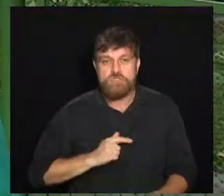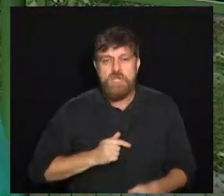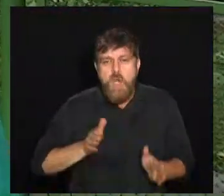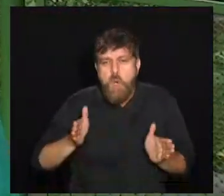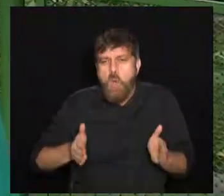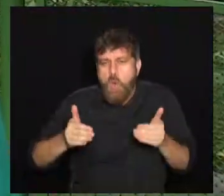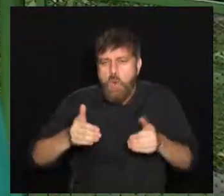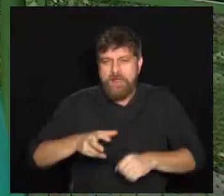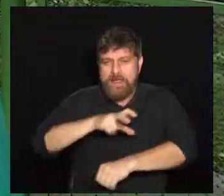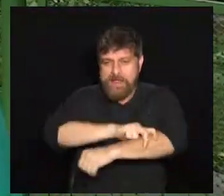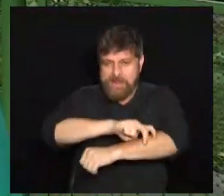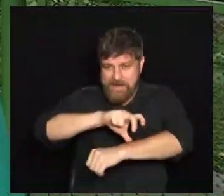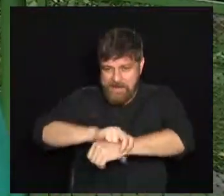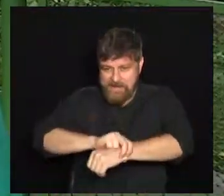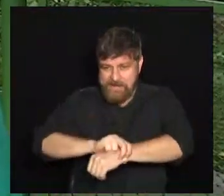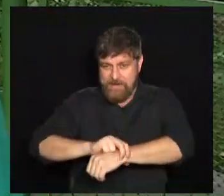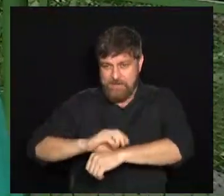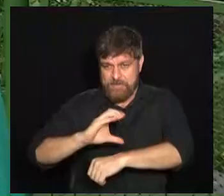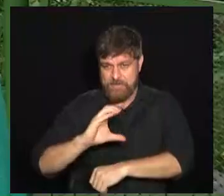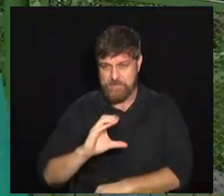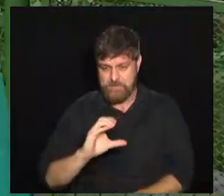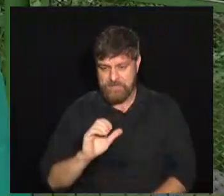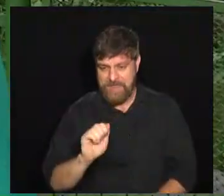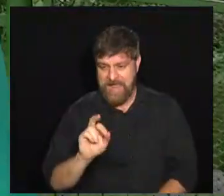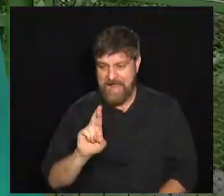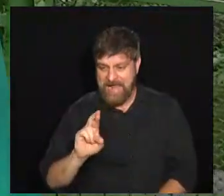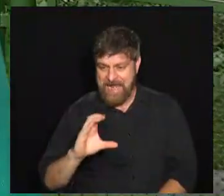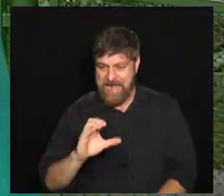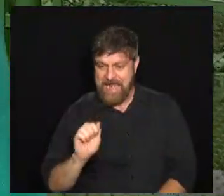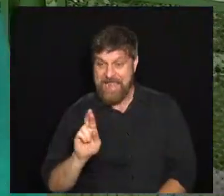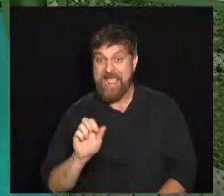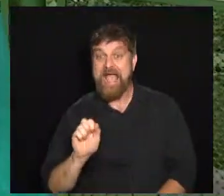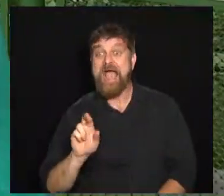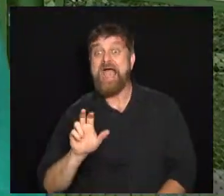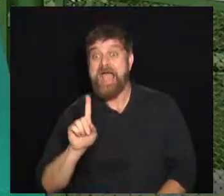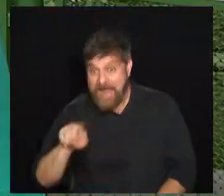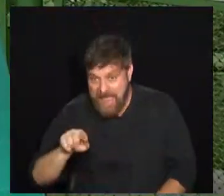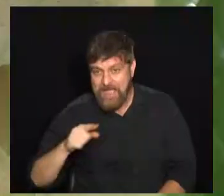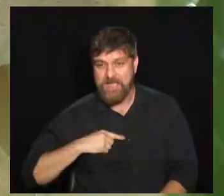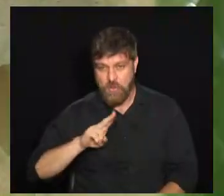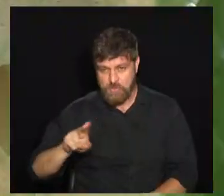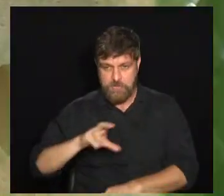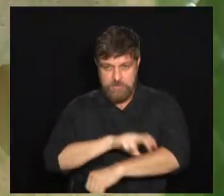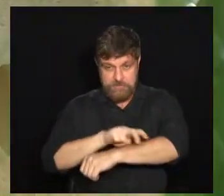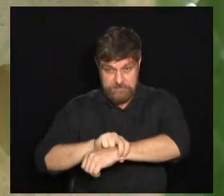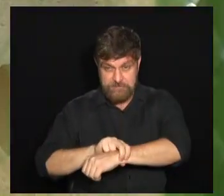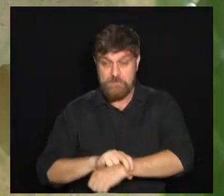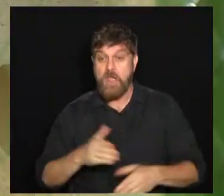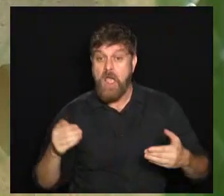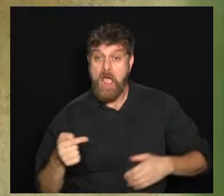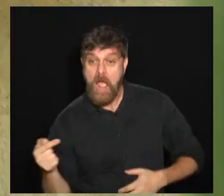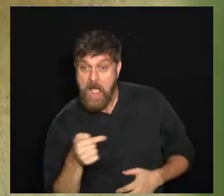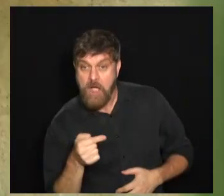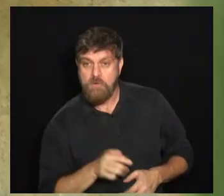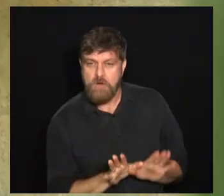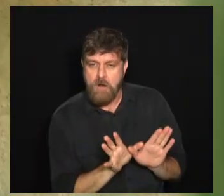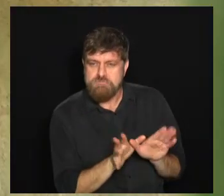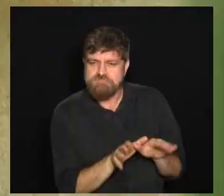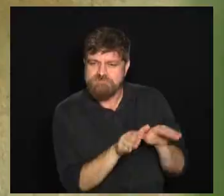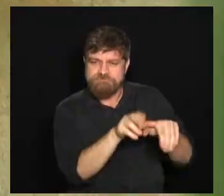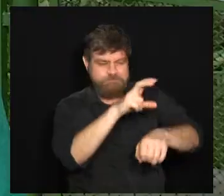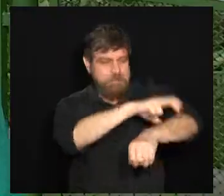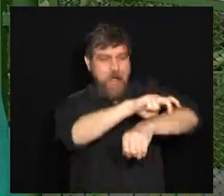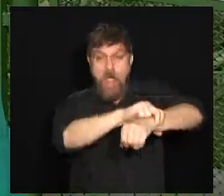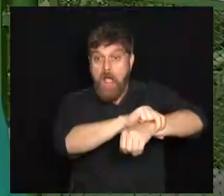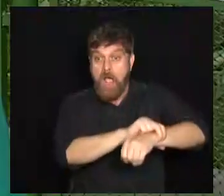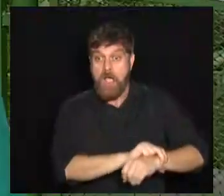recinto de carcarás que por causa da ação do tempo ele precisou ser desmanchado. Agora as aves estão de casa